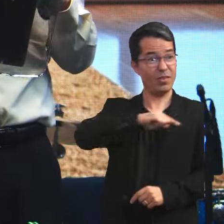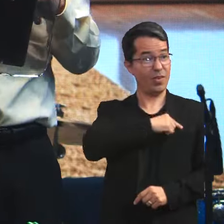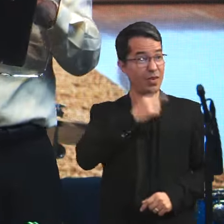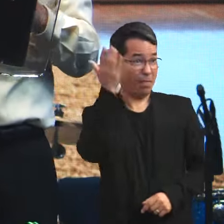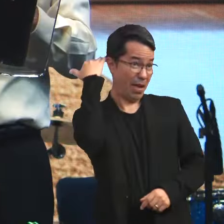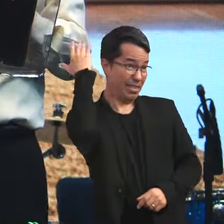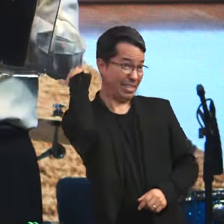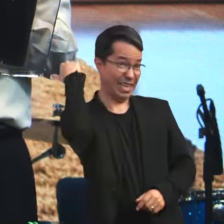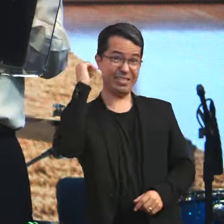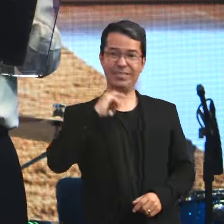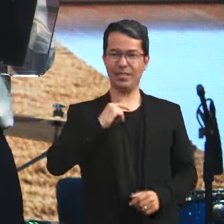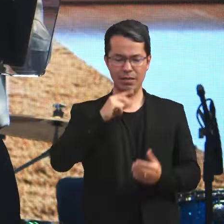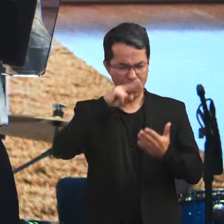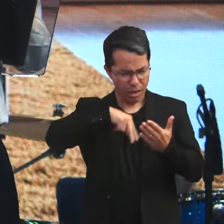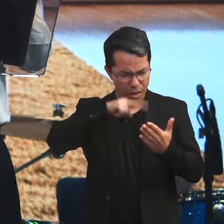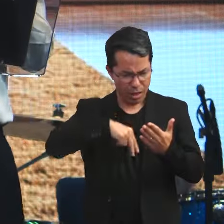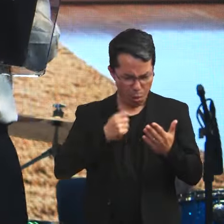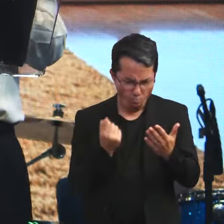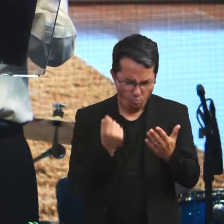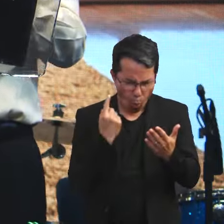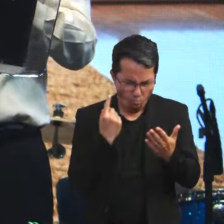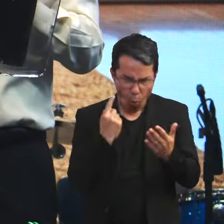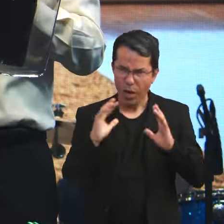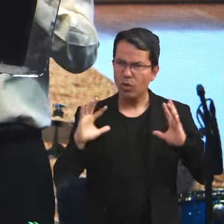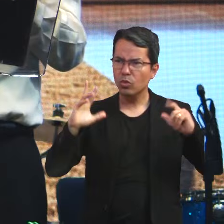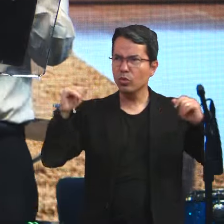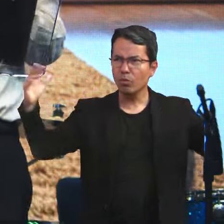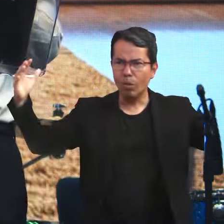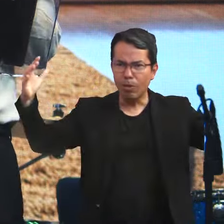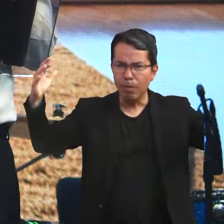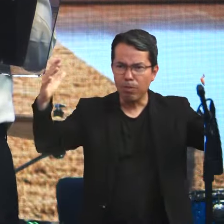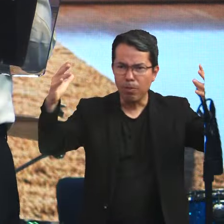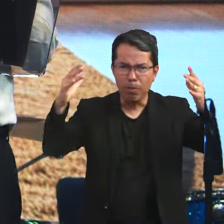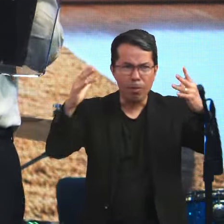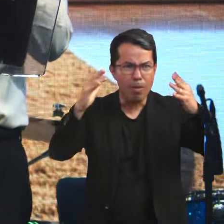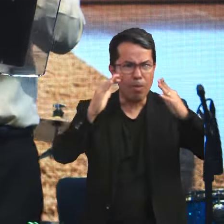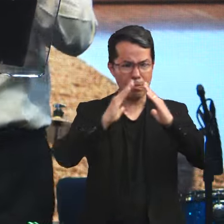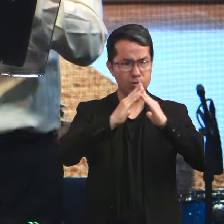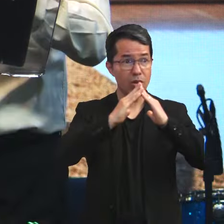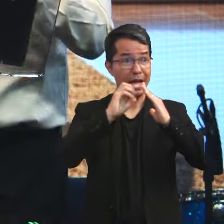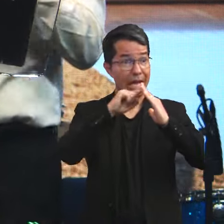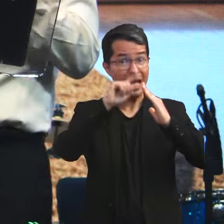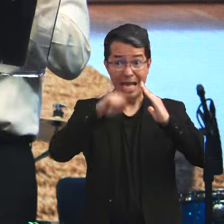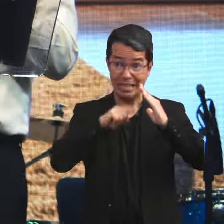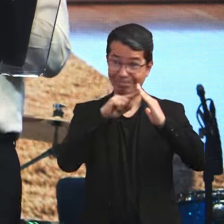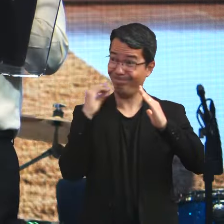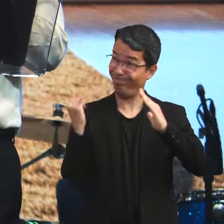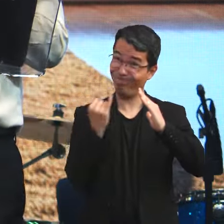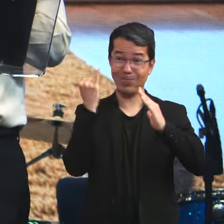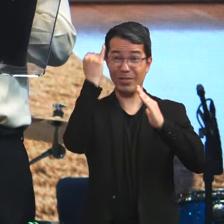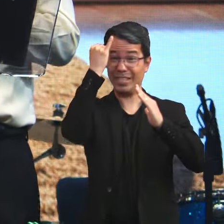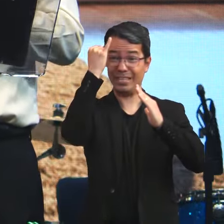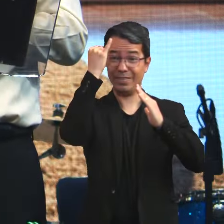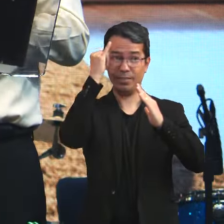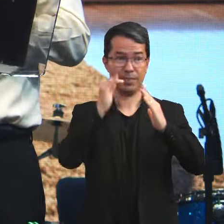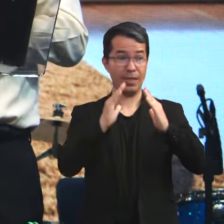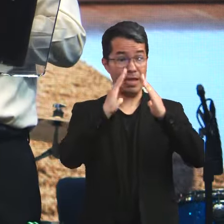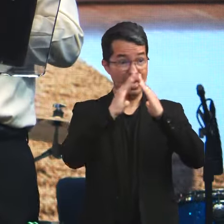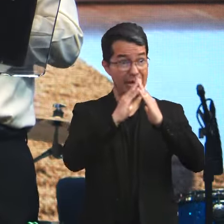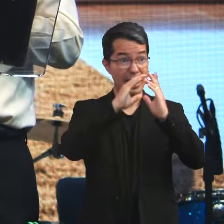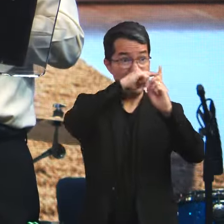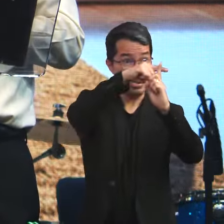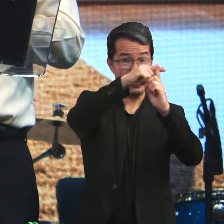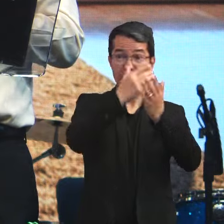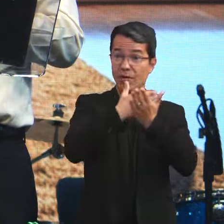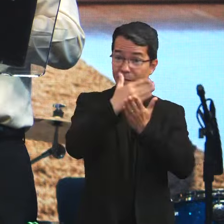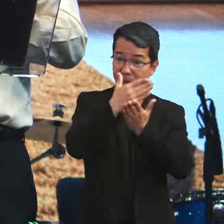casa século primo tudo esta concentrado dentro da casa poro Cuando igles se portanto quando a igreja se